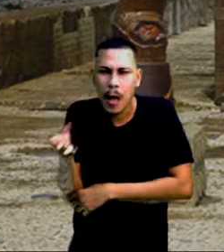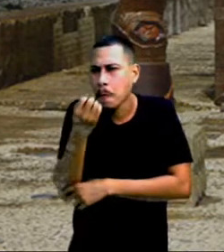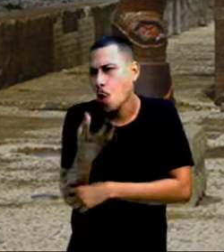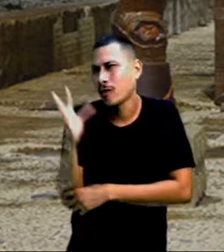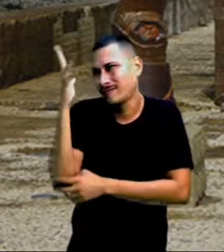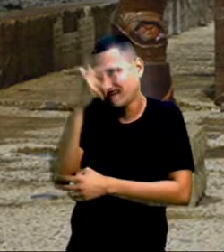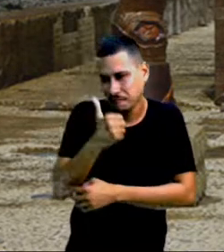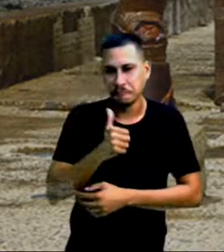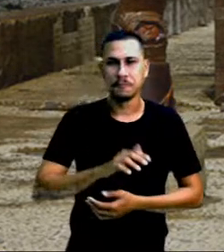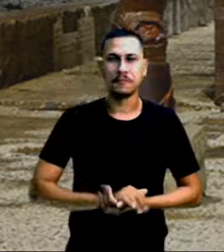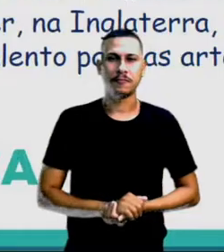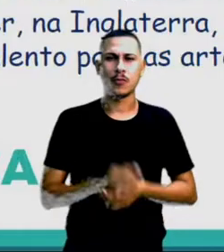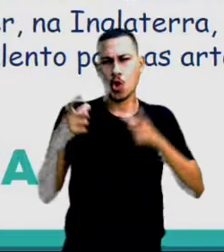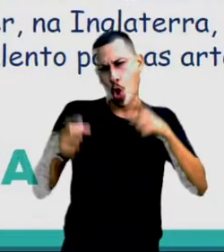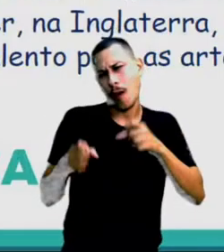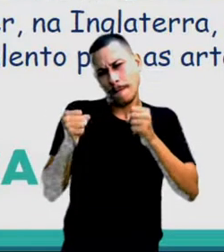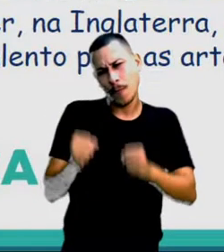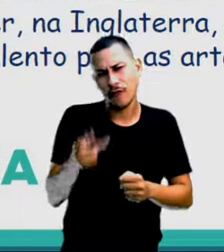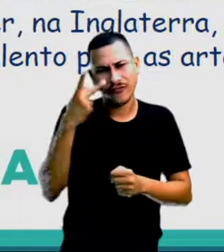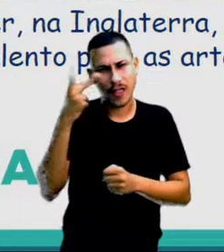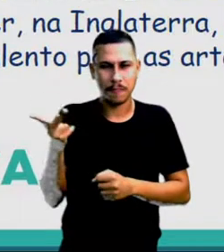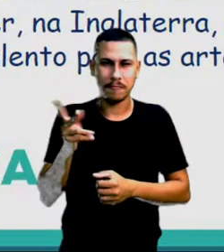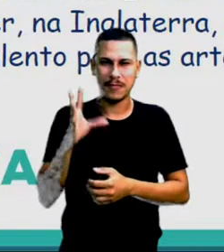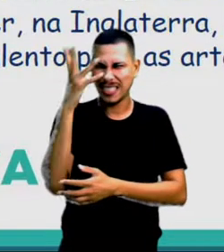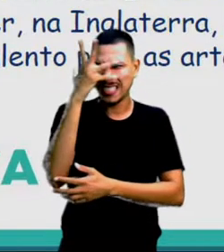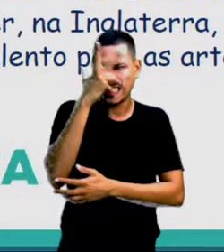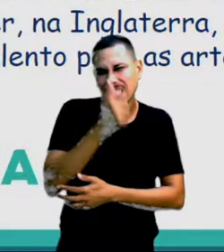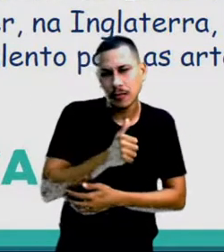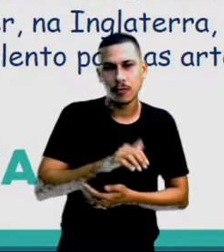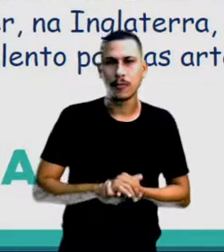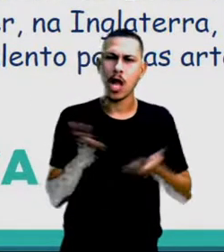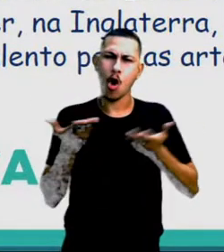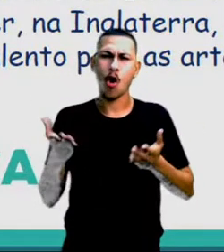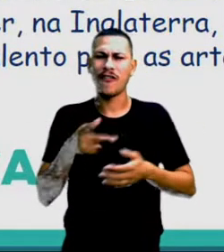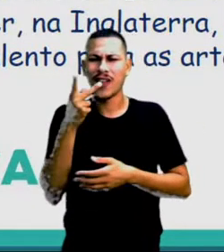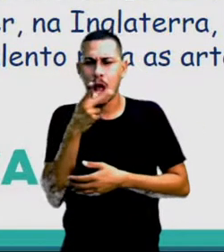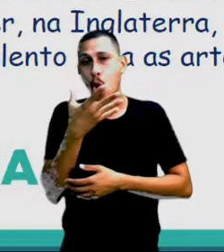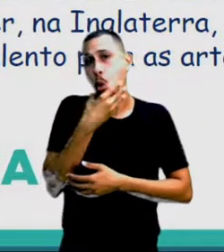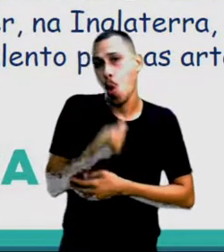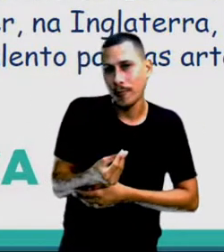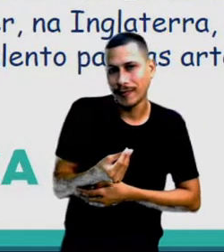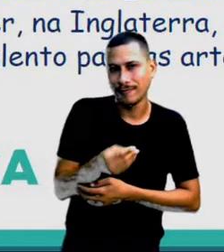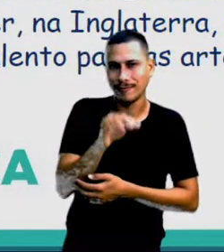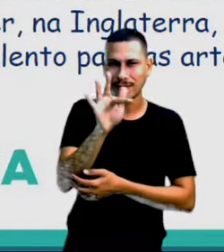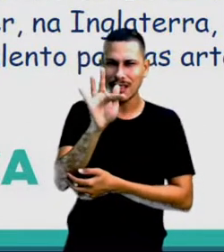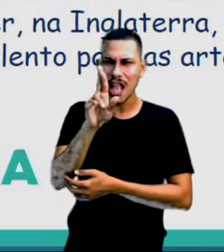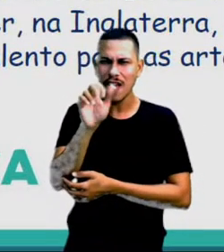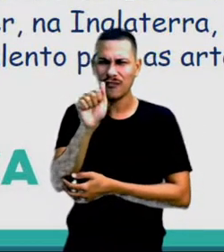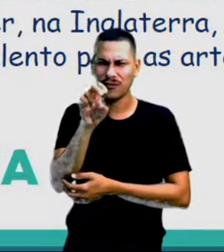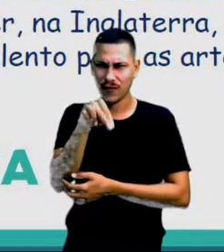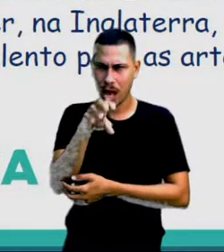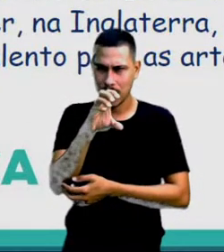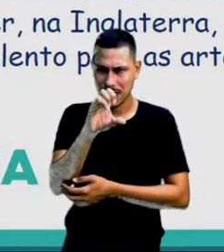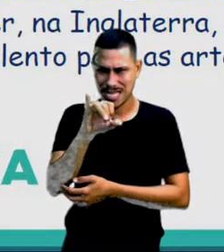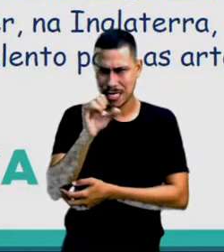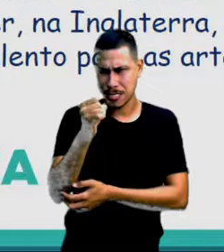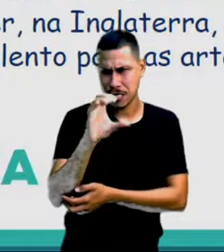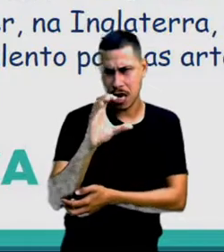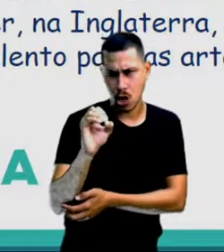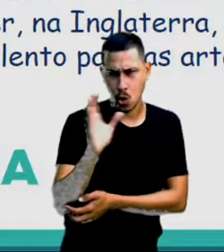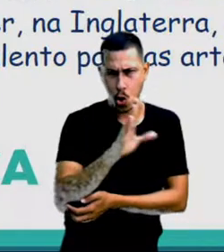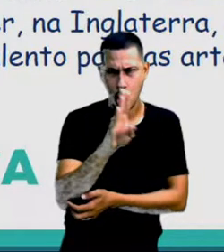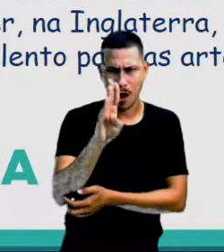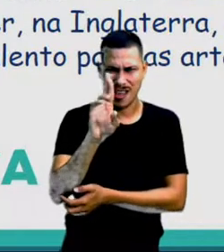muito bacana. E agora vamos falar um pouquinho do Francisco Brennan. Francisco Brennan nasceu